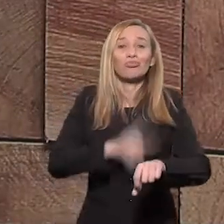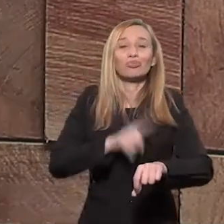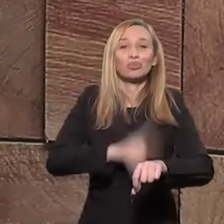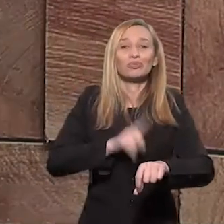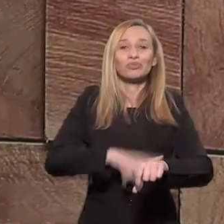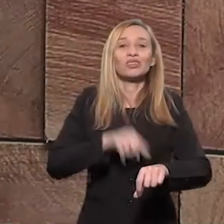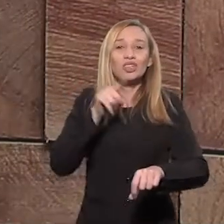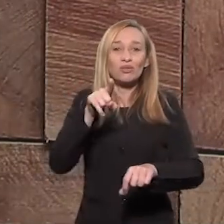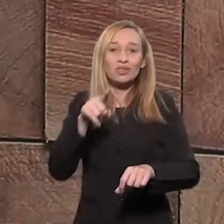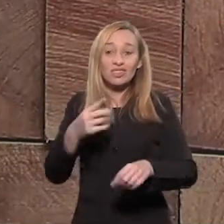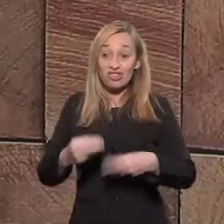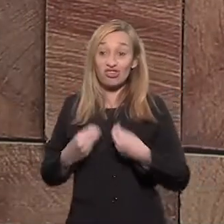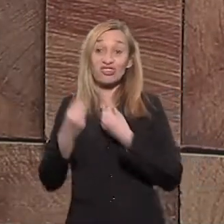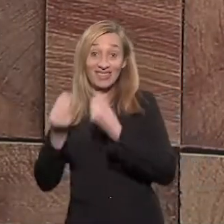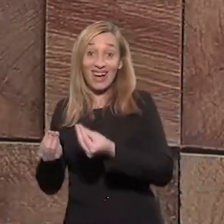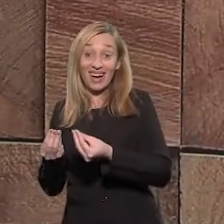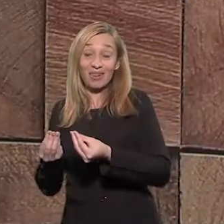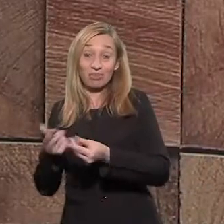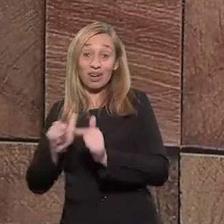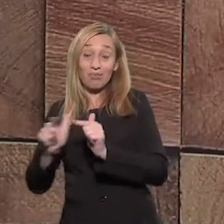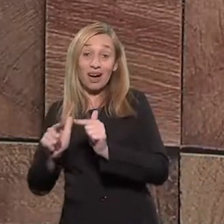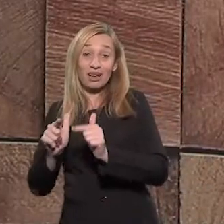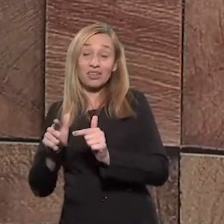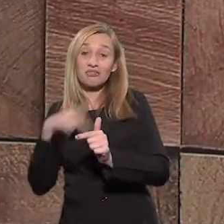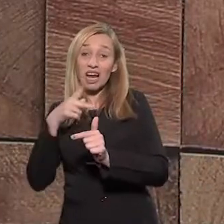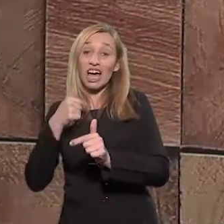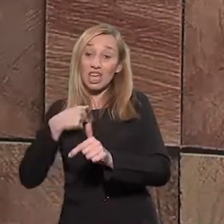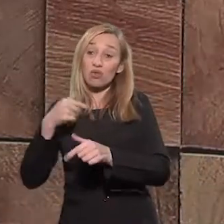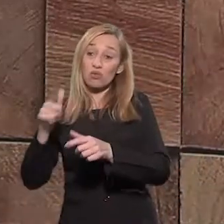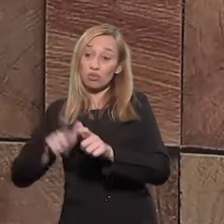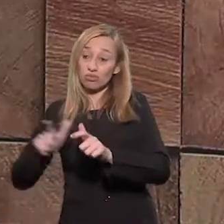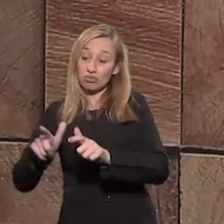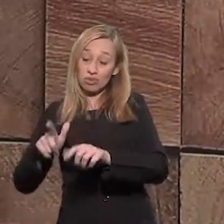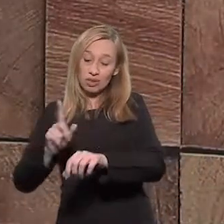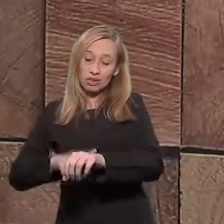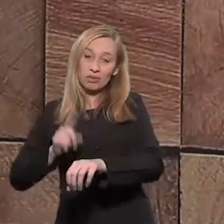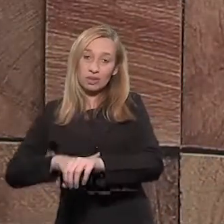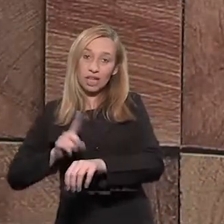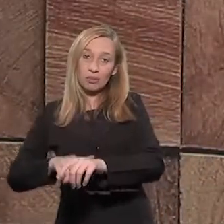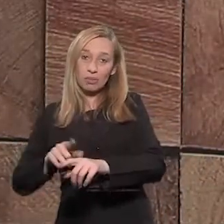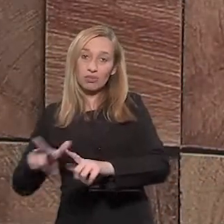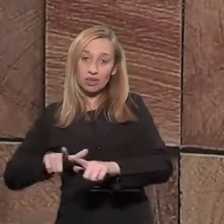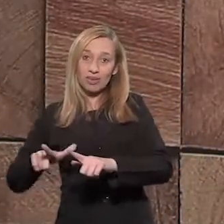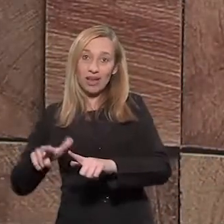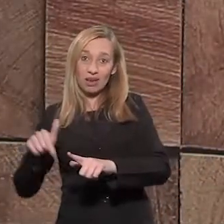o tempo de que você dispõe e dizer, eu vou empregar esse tempo assim